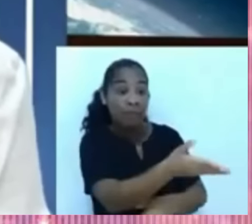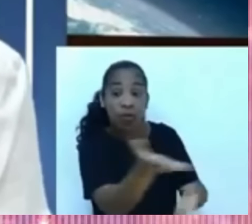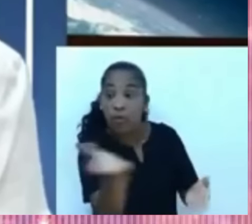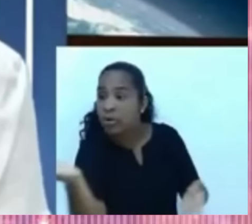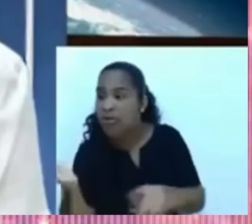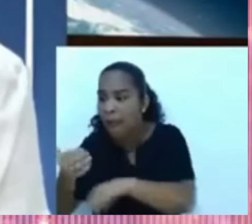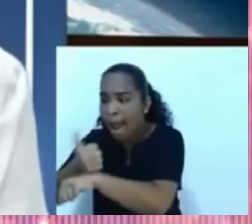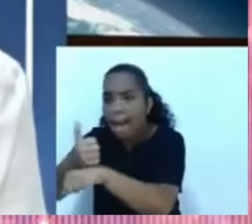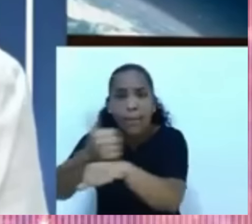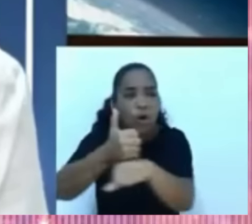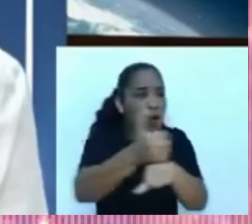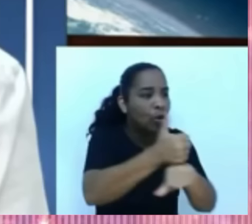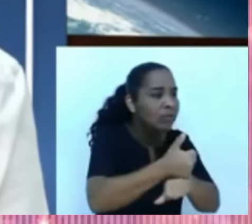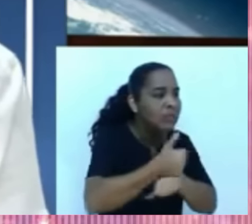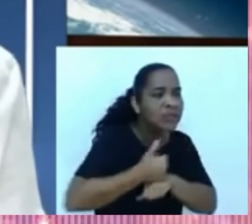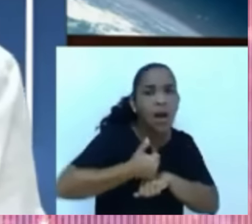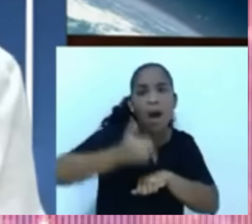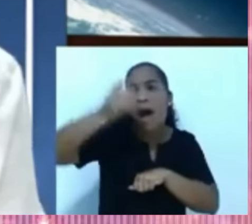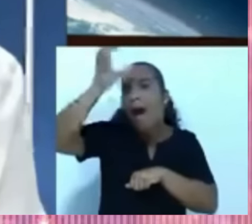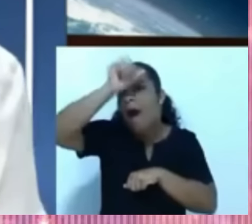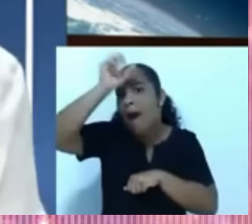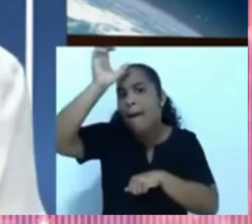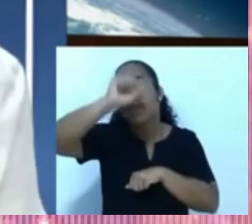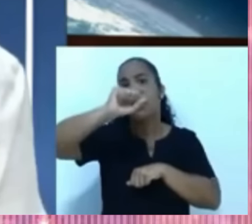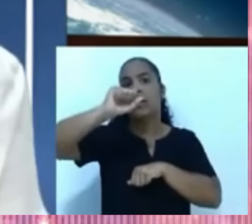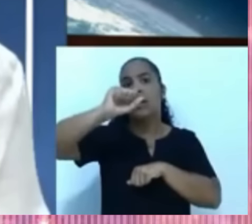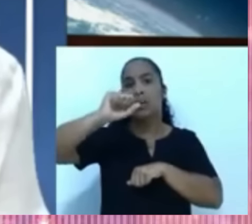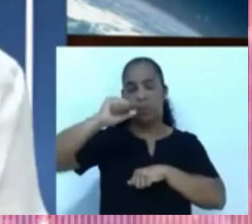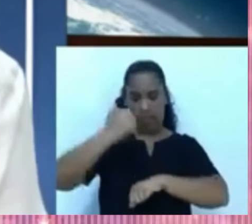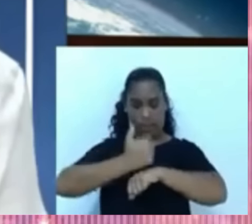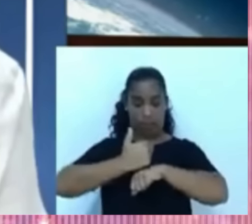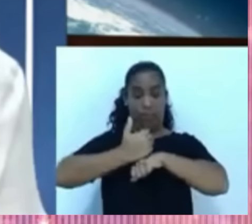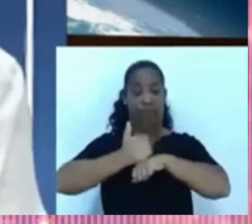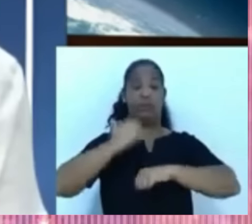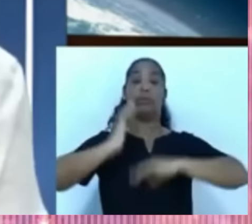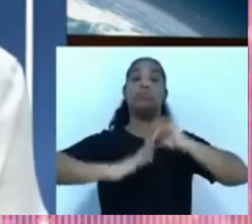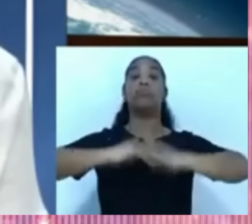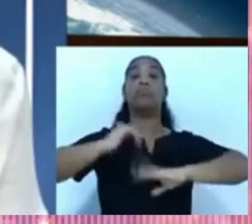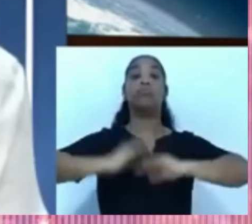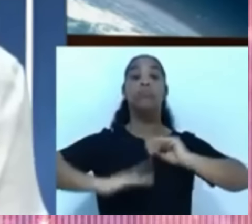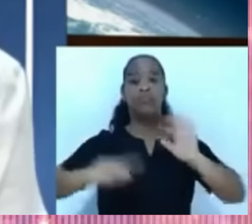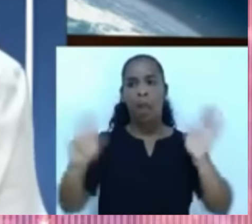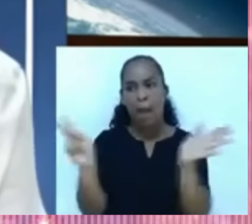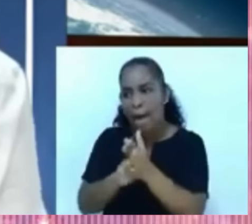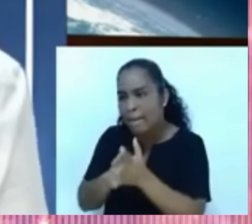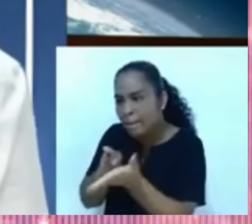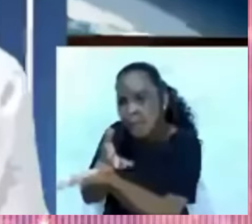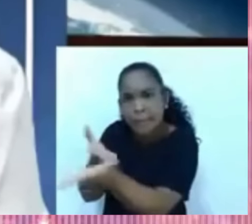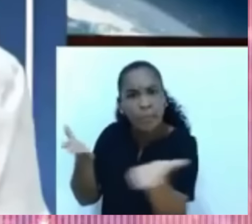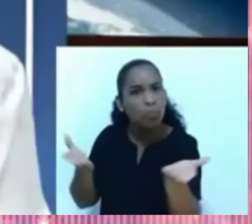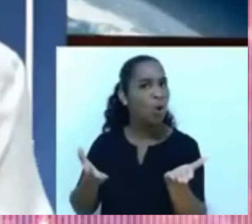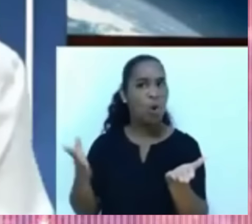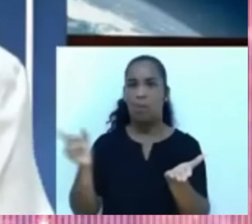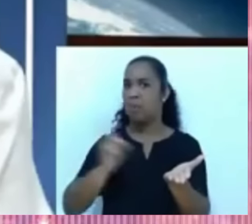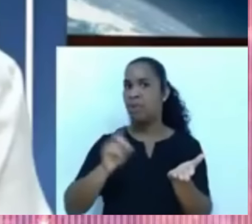que sabeis com que desempenha na vida não vos pertence